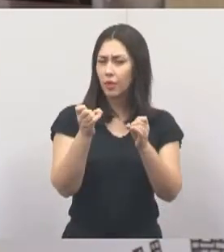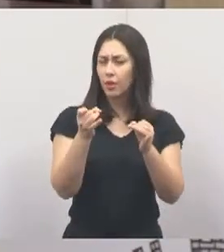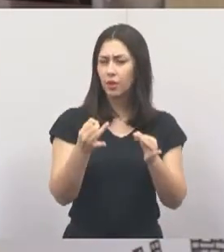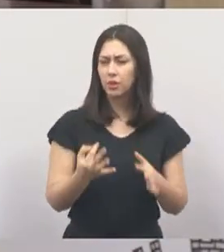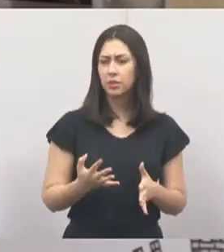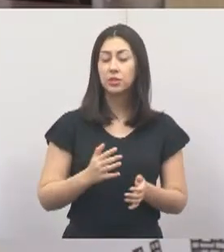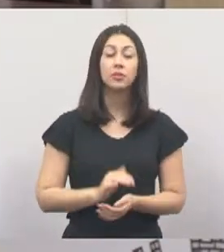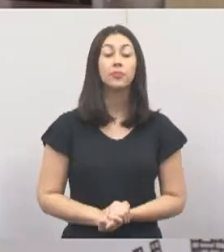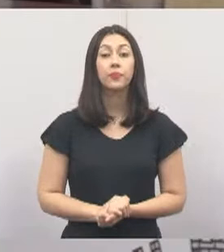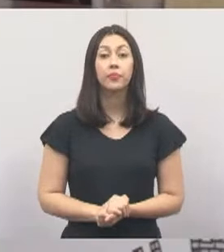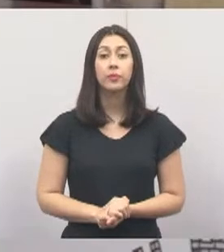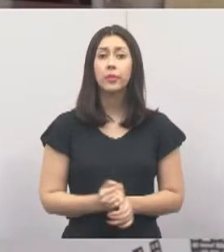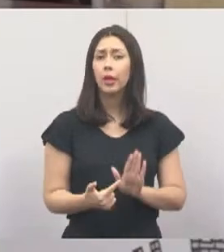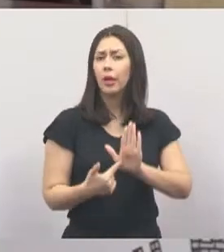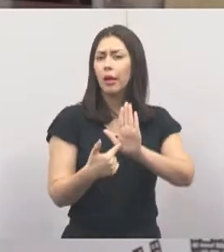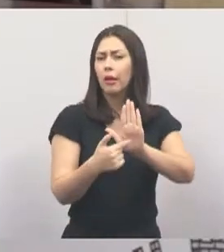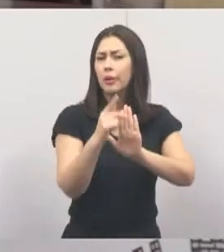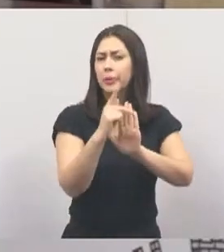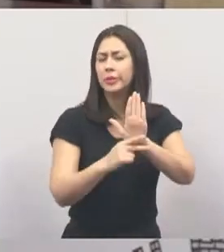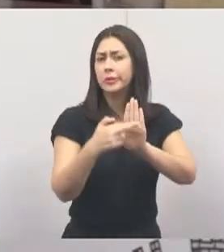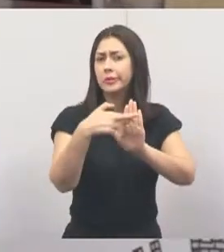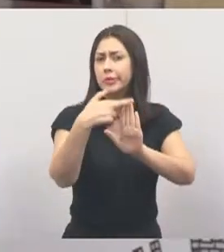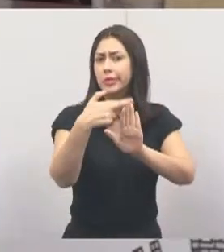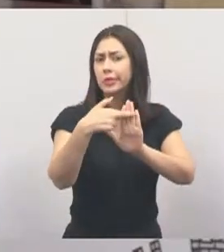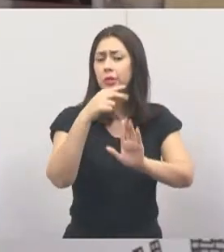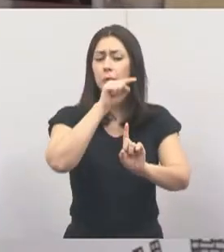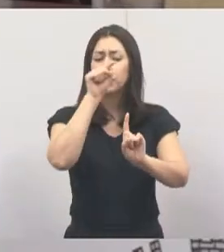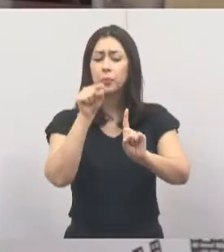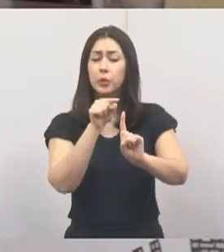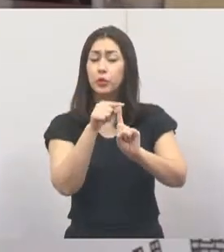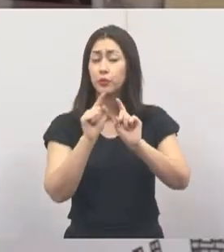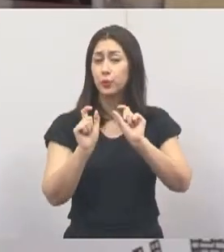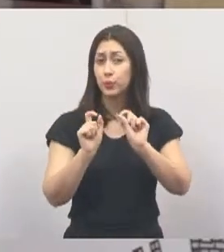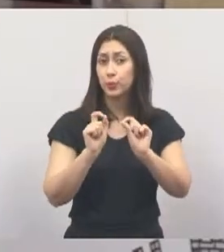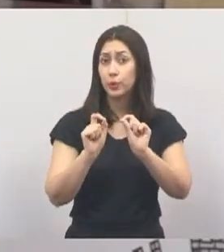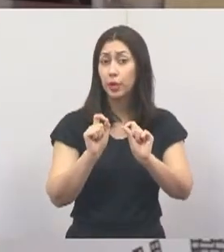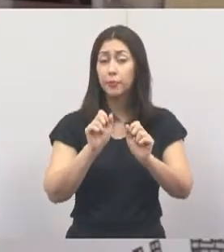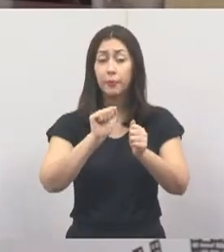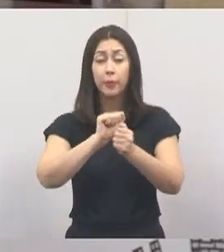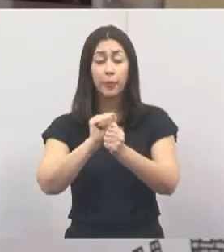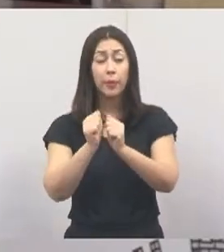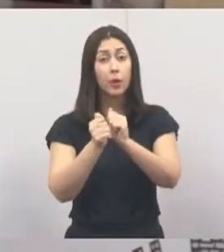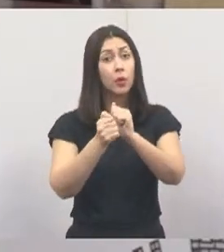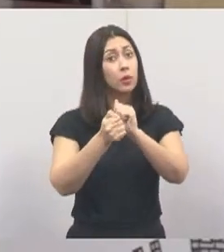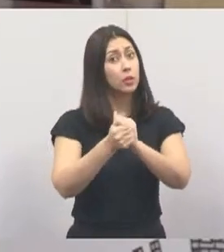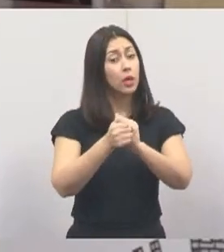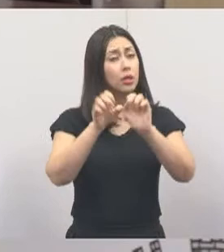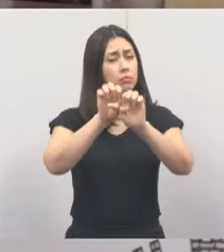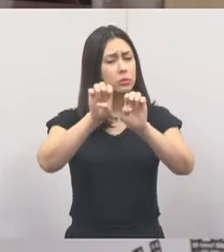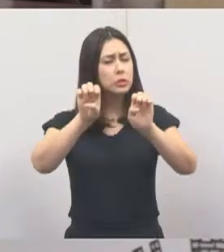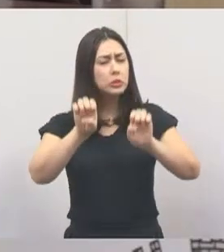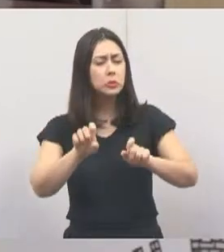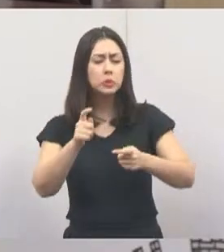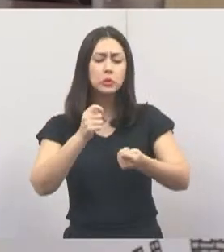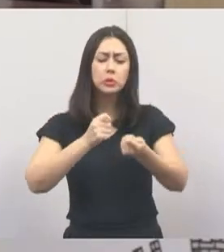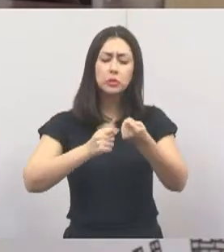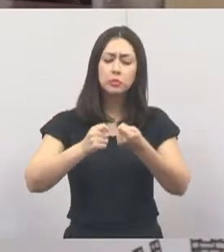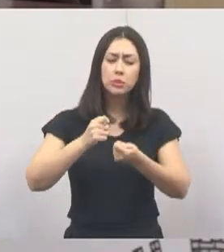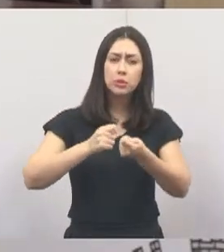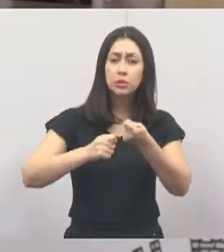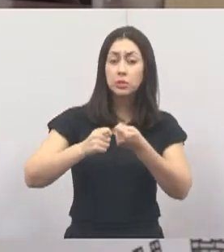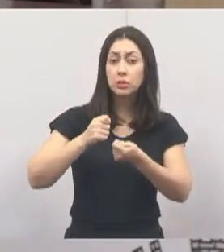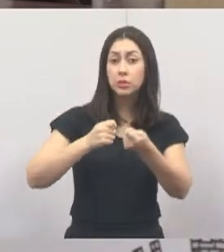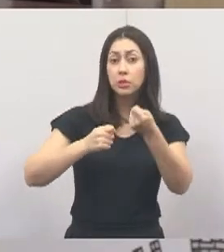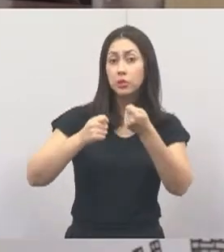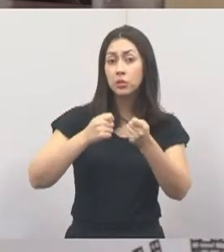Justificativa. O presente projeto de resolução tem por objetivo adequar a atual estrutura administrativa